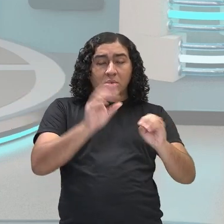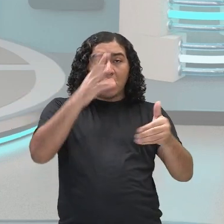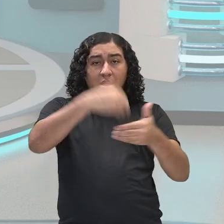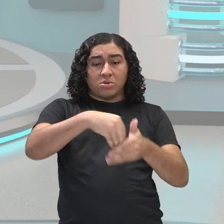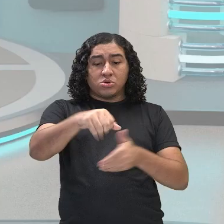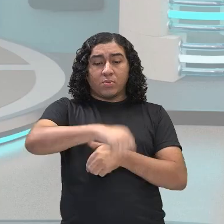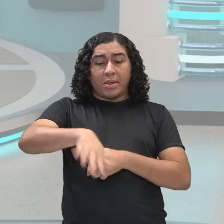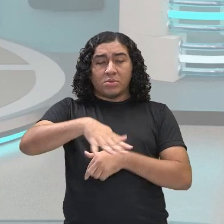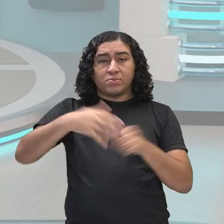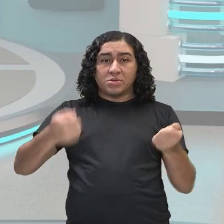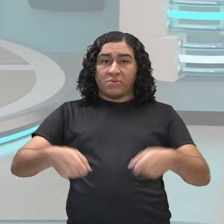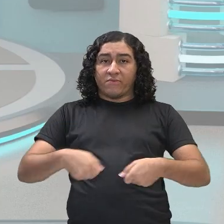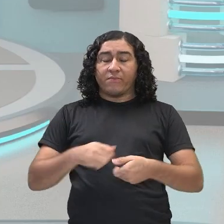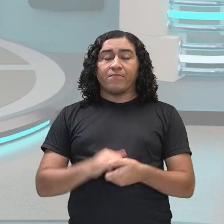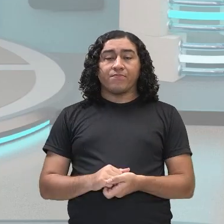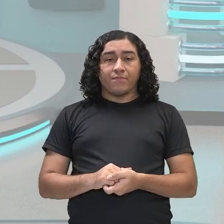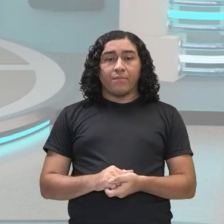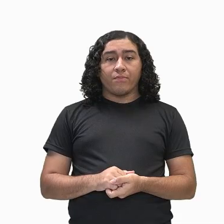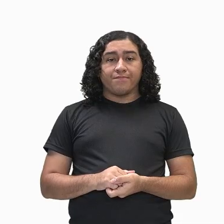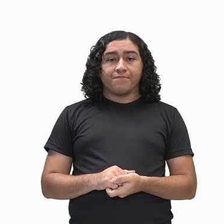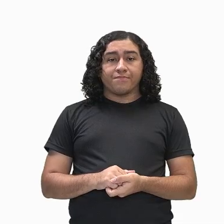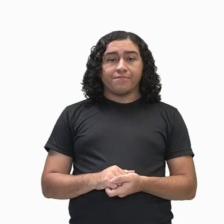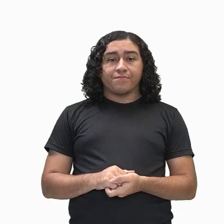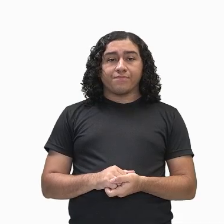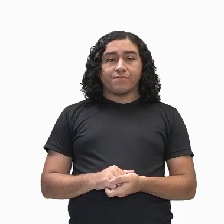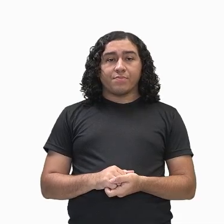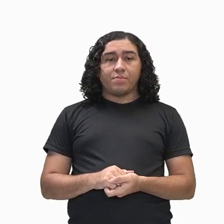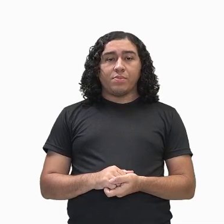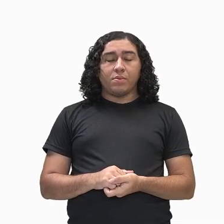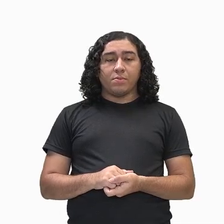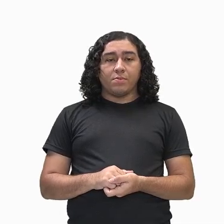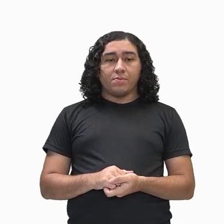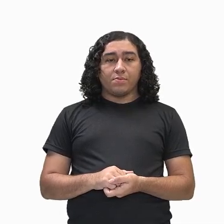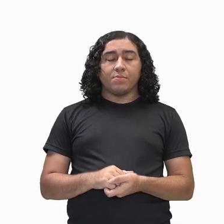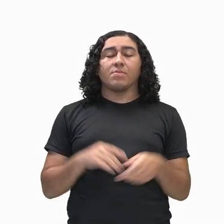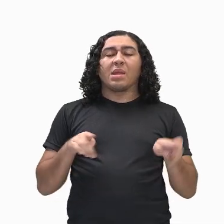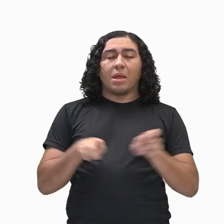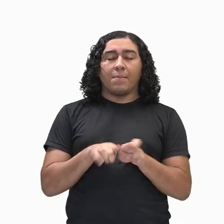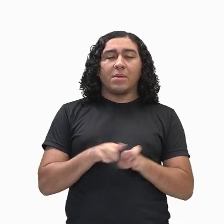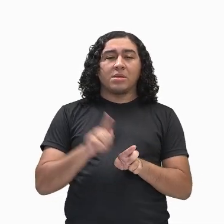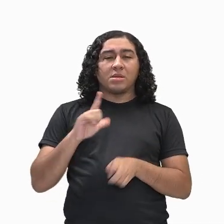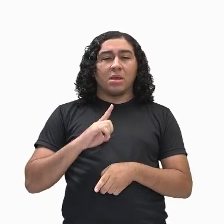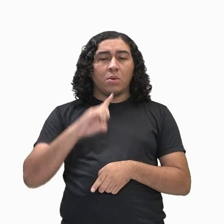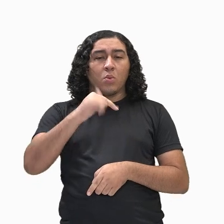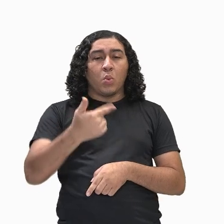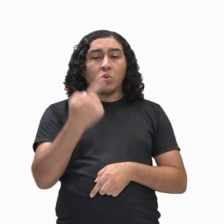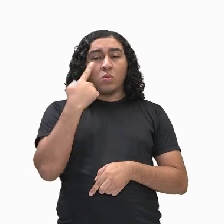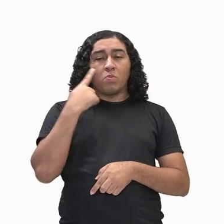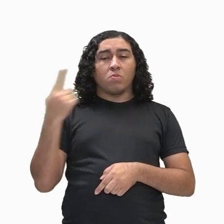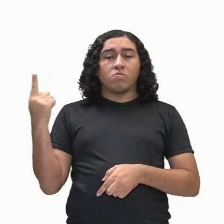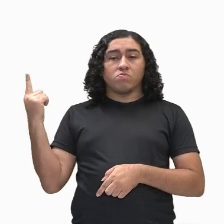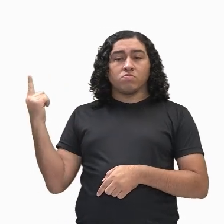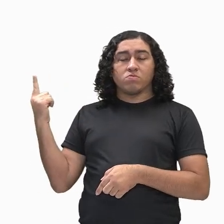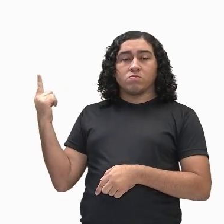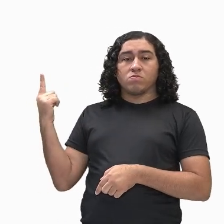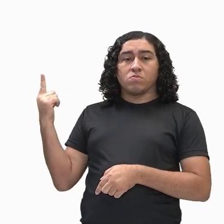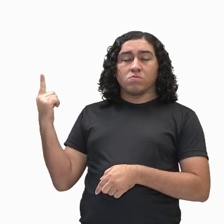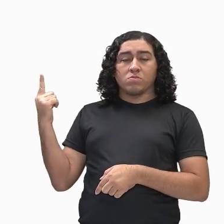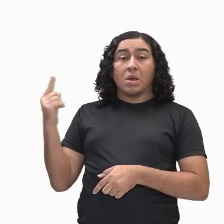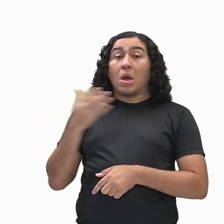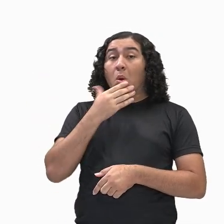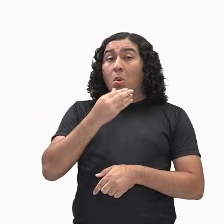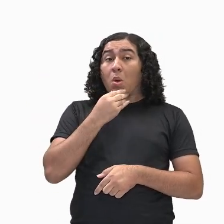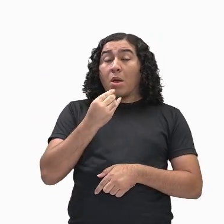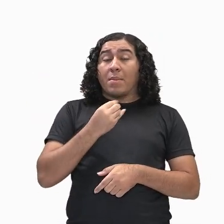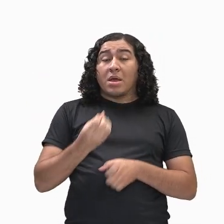instalação. Temos aqui o que podemos considerar como o pai desse